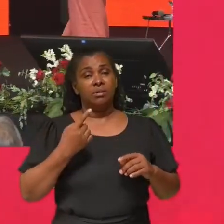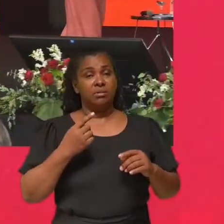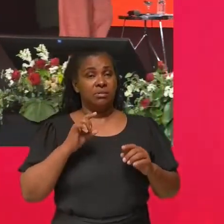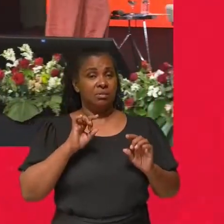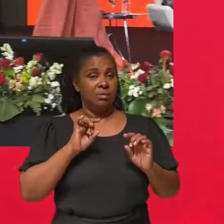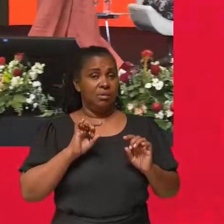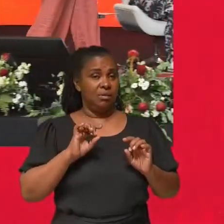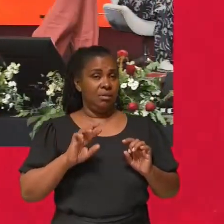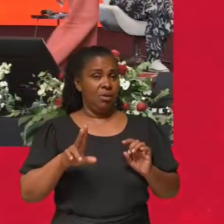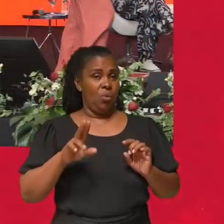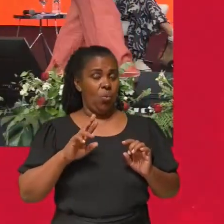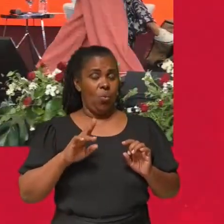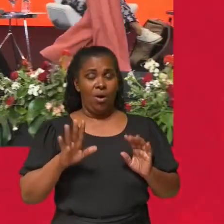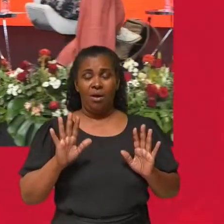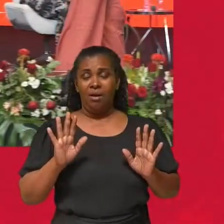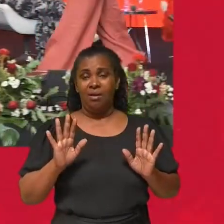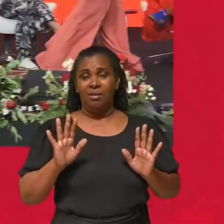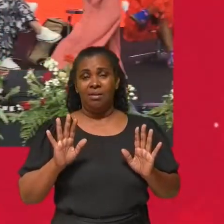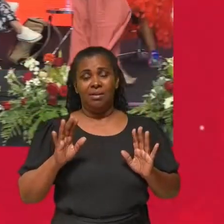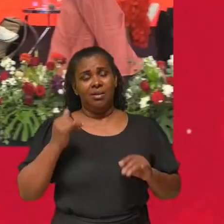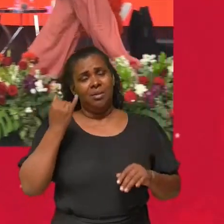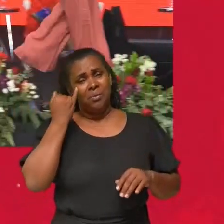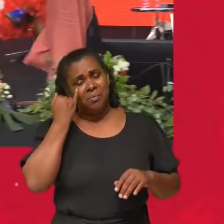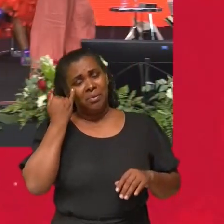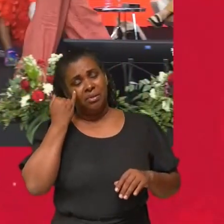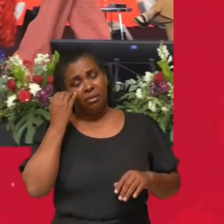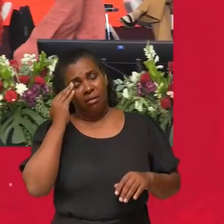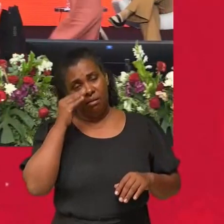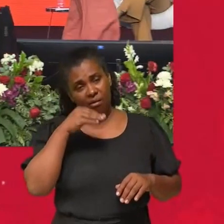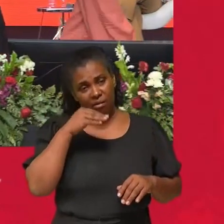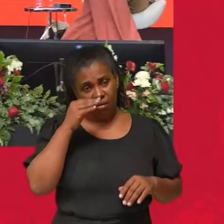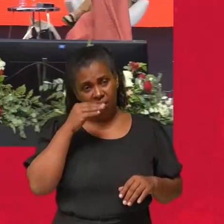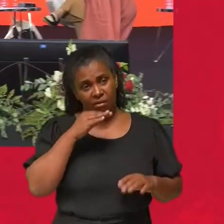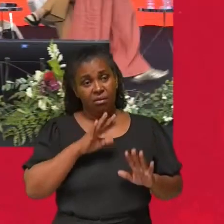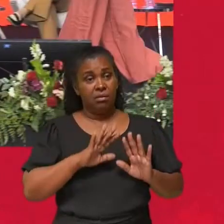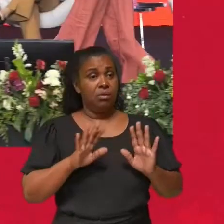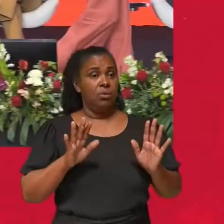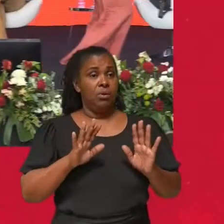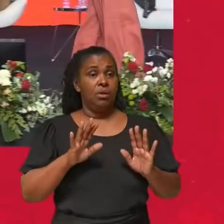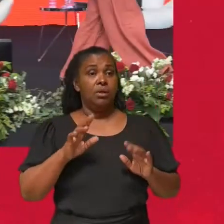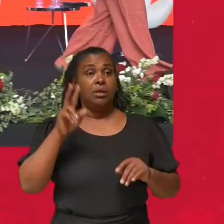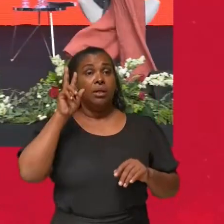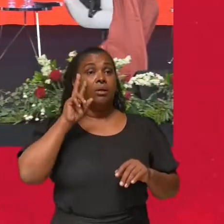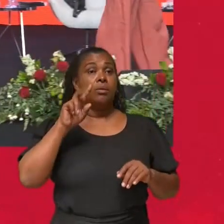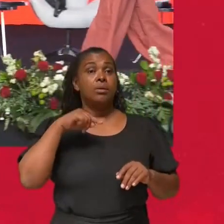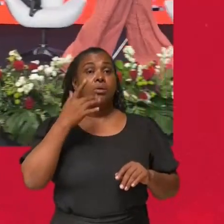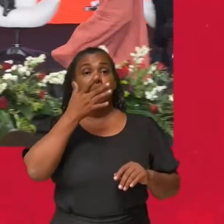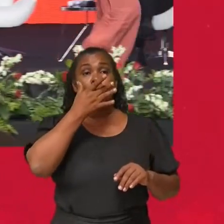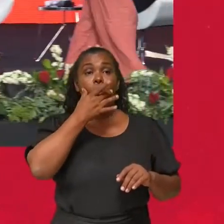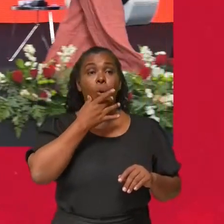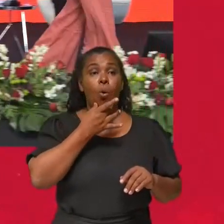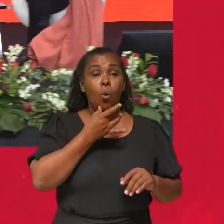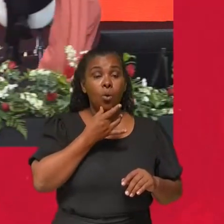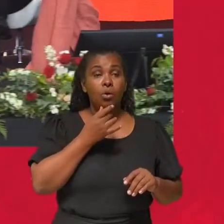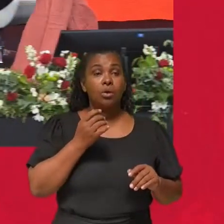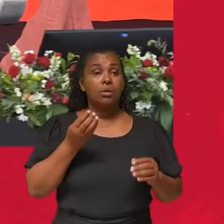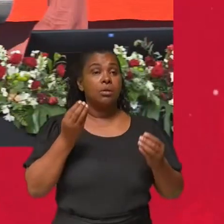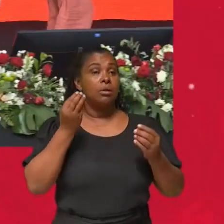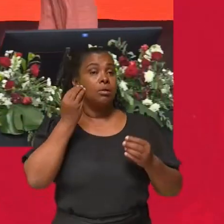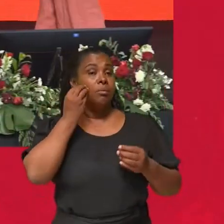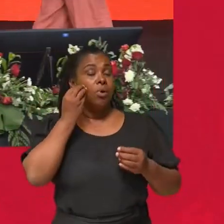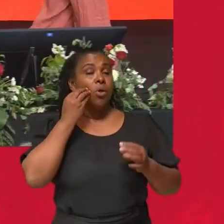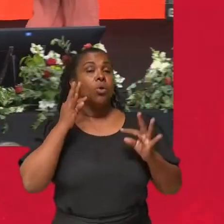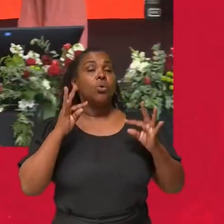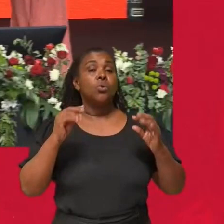aquela preguiça de viver, não é? E lembrando que o nosso rosto acaba também mostrando tudo aquilo que a gente acha que